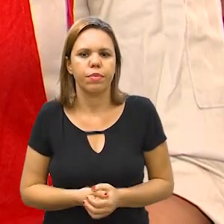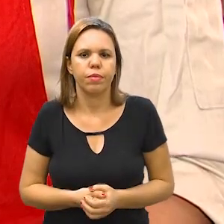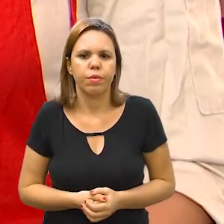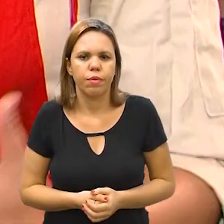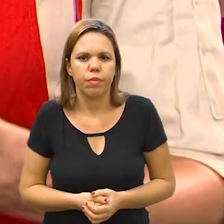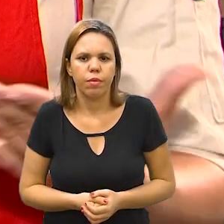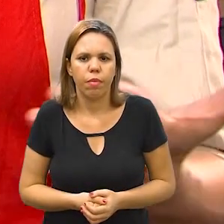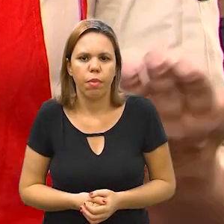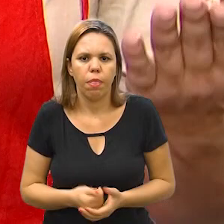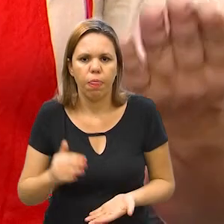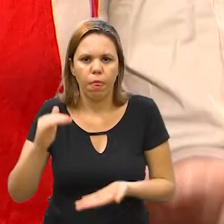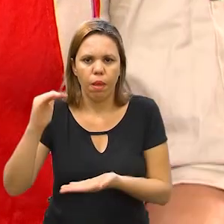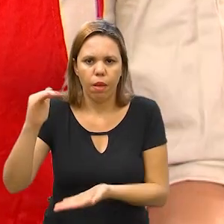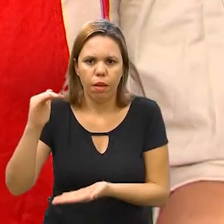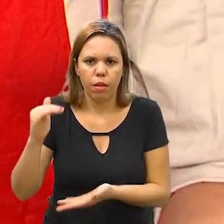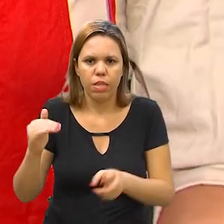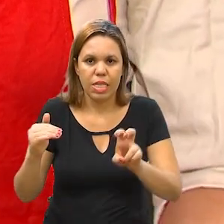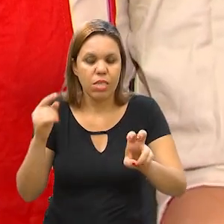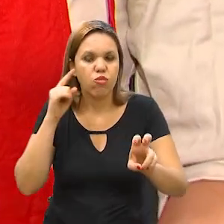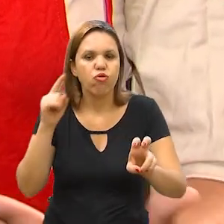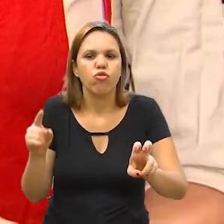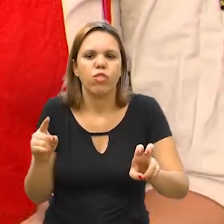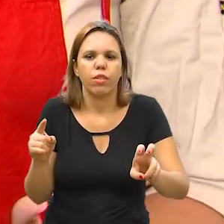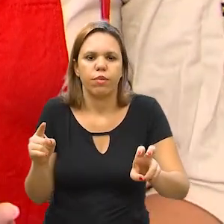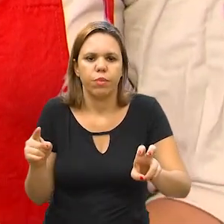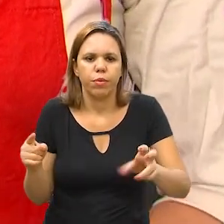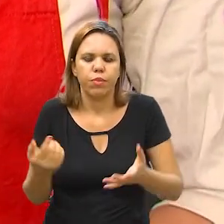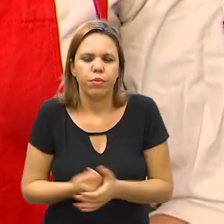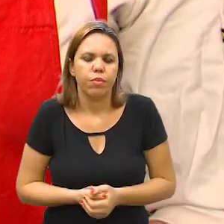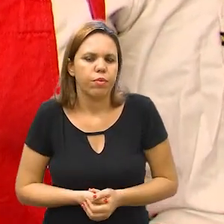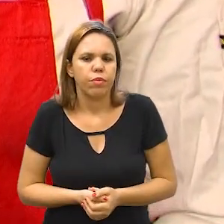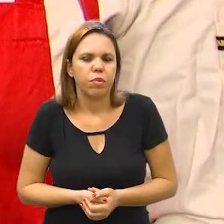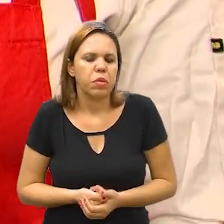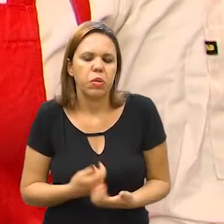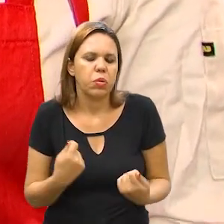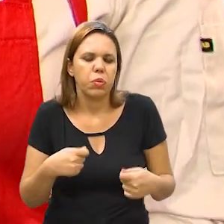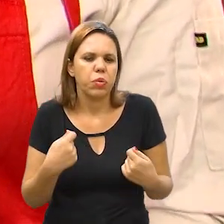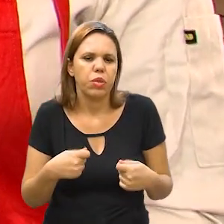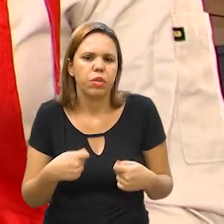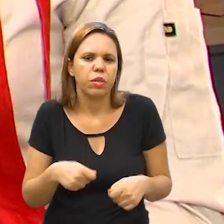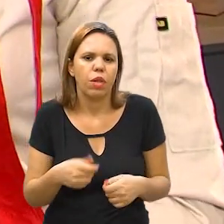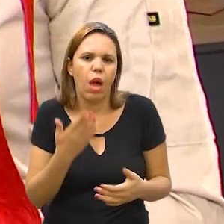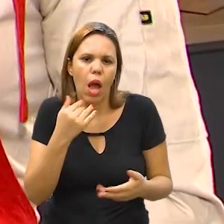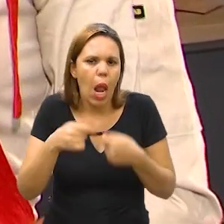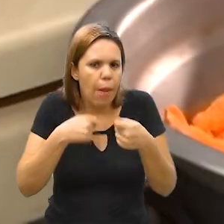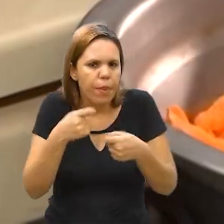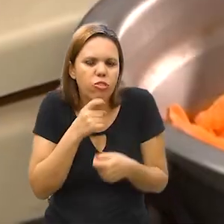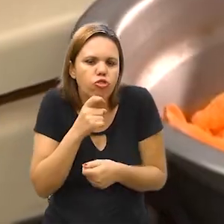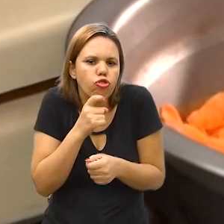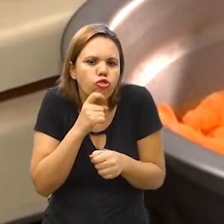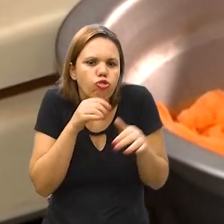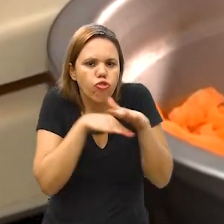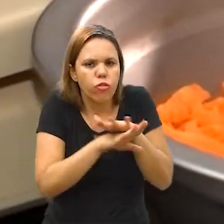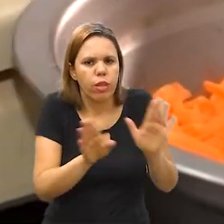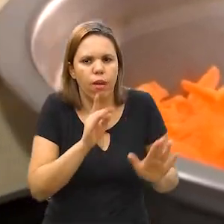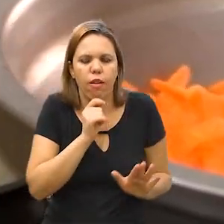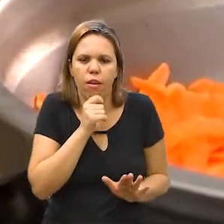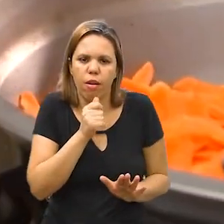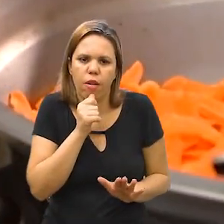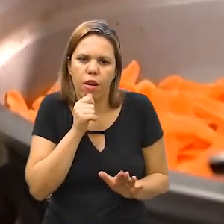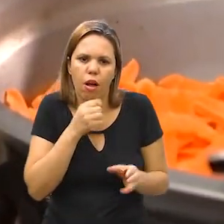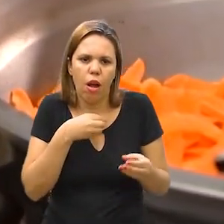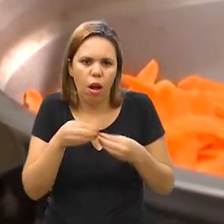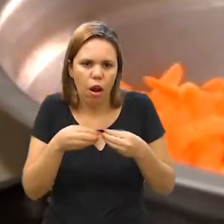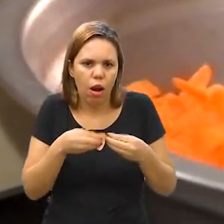pega geralmente o kit, ela pede para 5 dias. Então não tem a necessidade desse alimento ser congelado. E outra, a embalagem ela